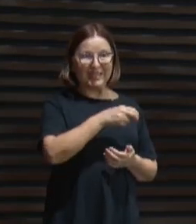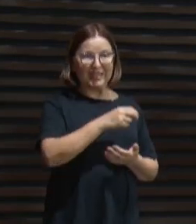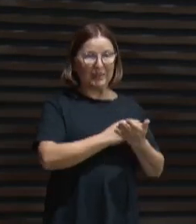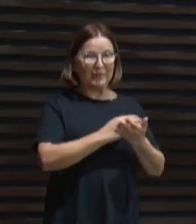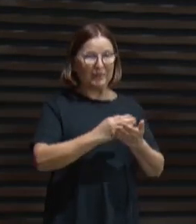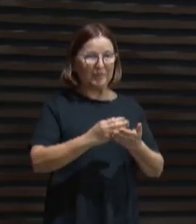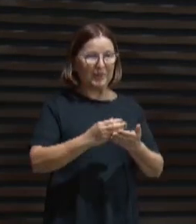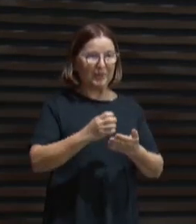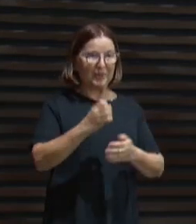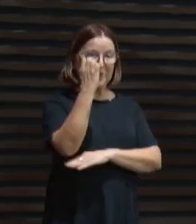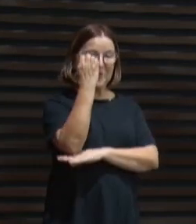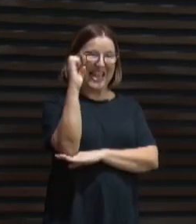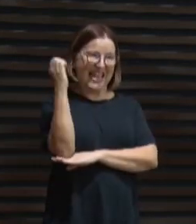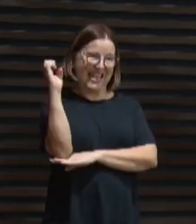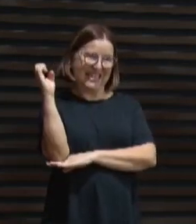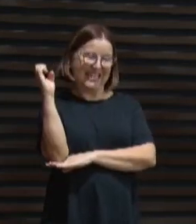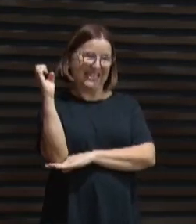veneno?